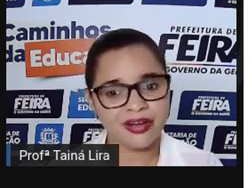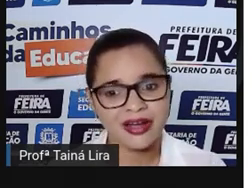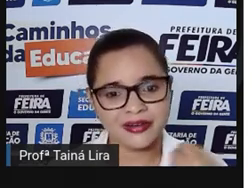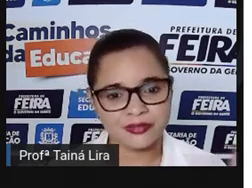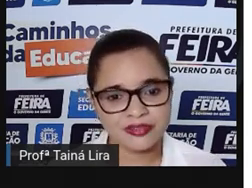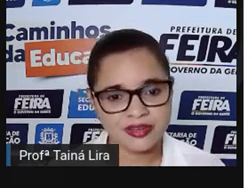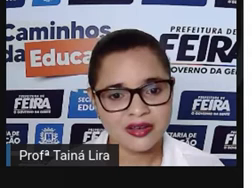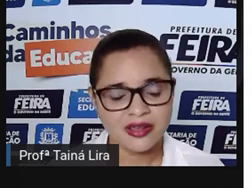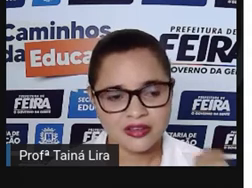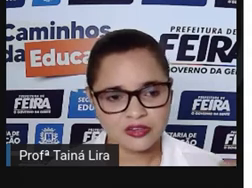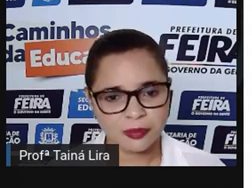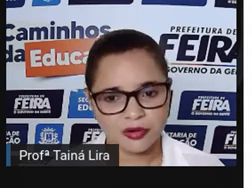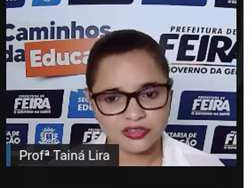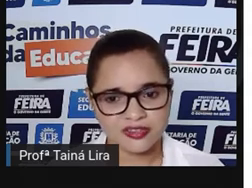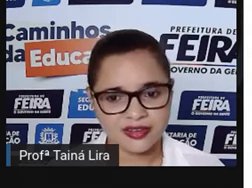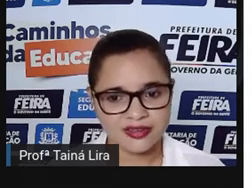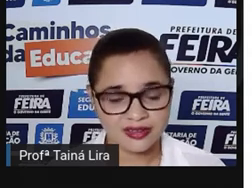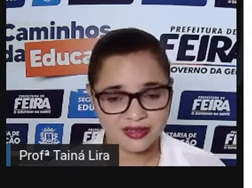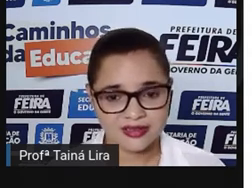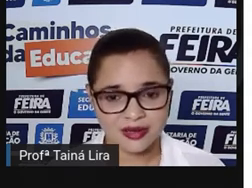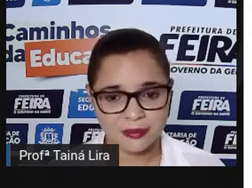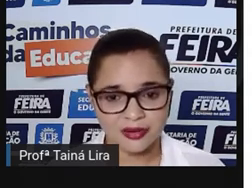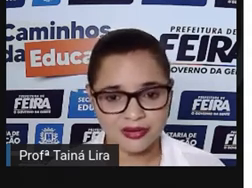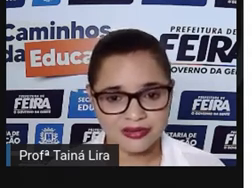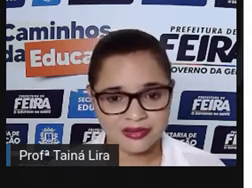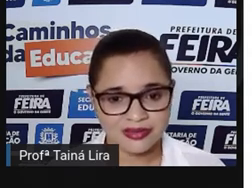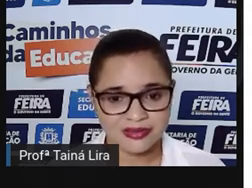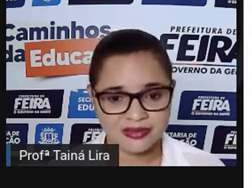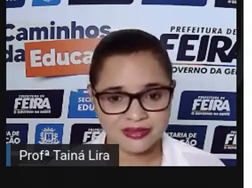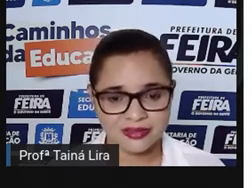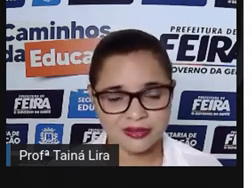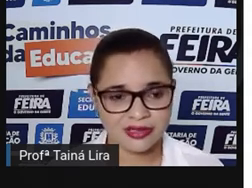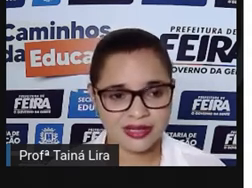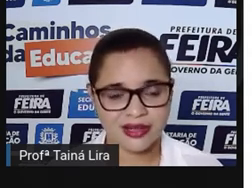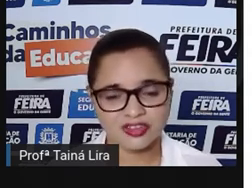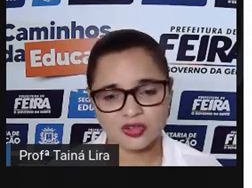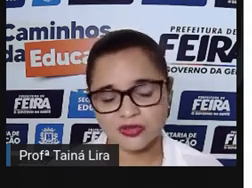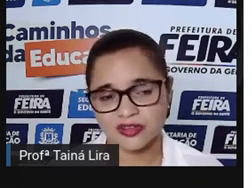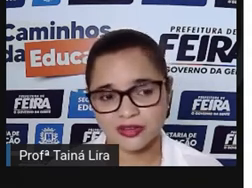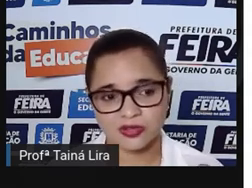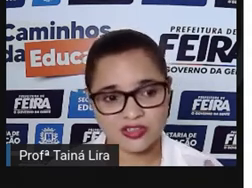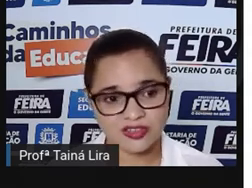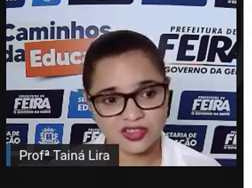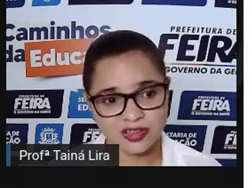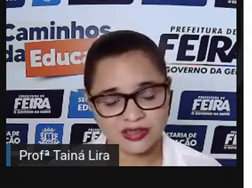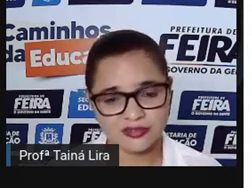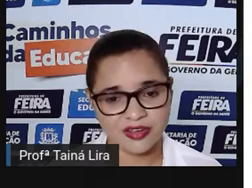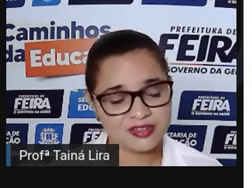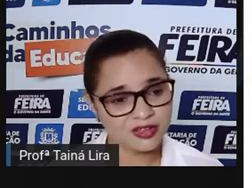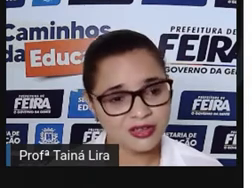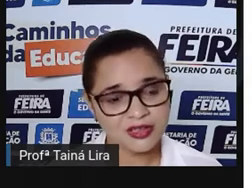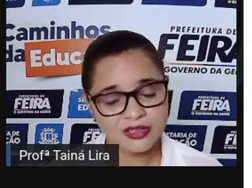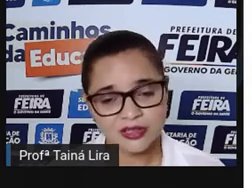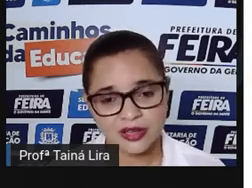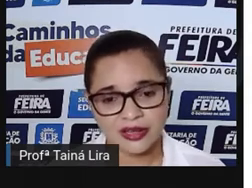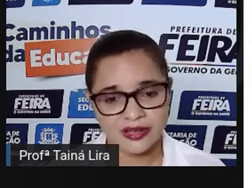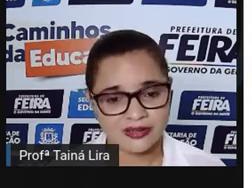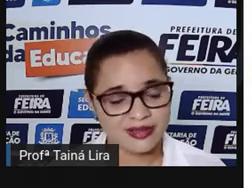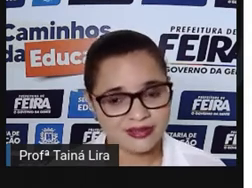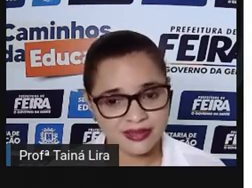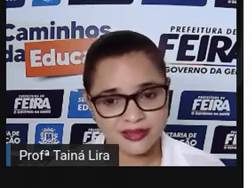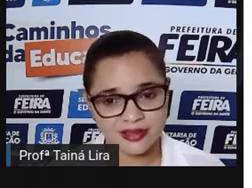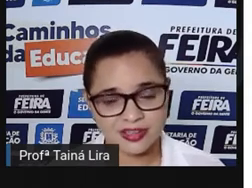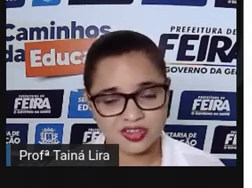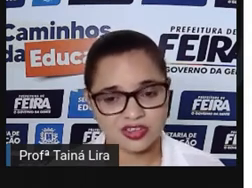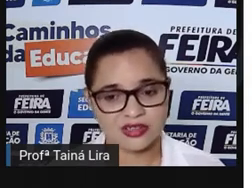de vários esportes aí, tá bom? Então, olha lá, a gente consegue hoje assistir através, ó,